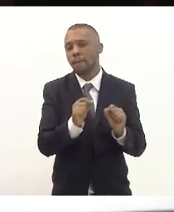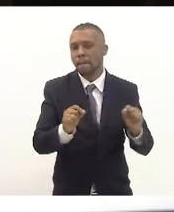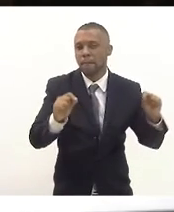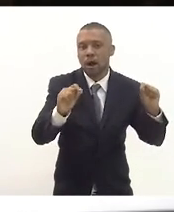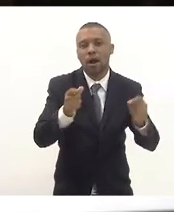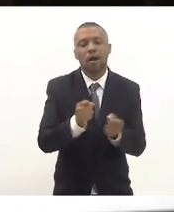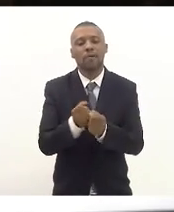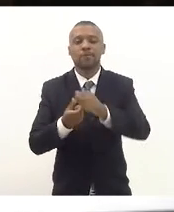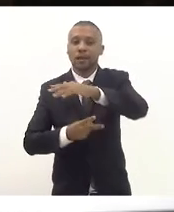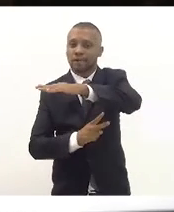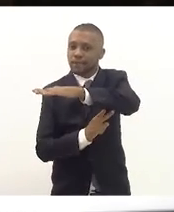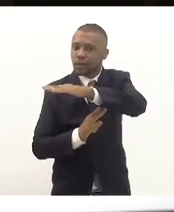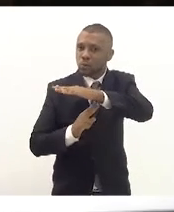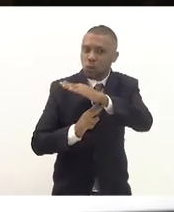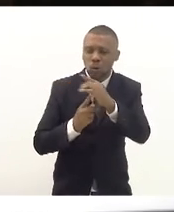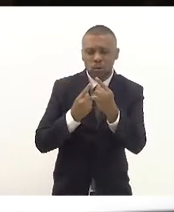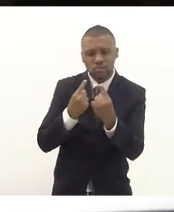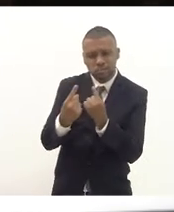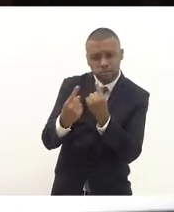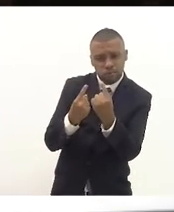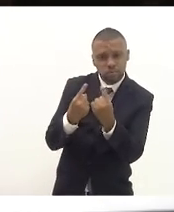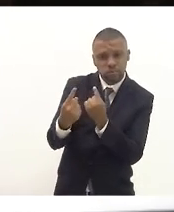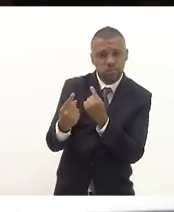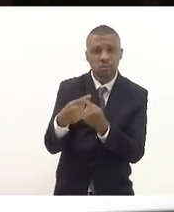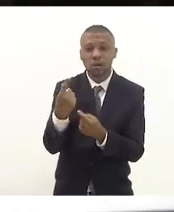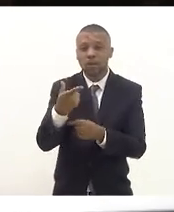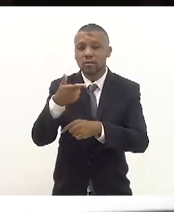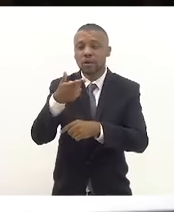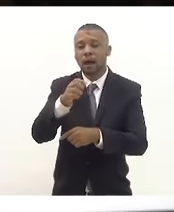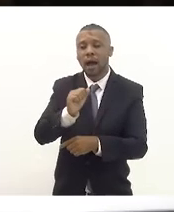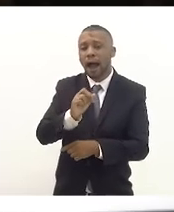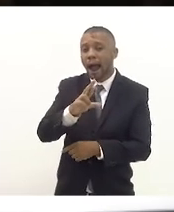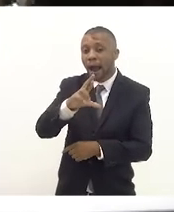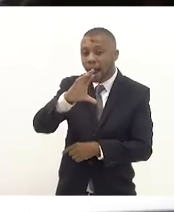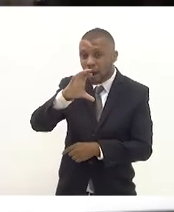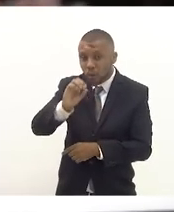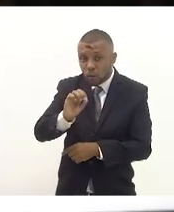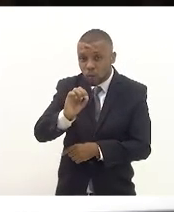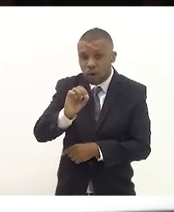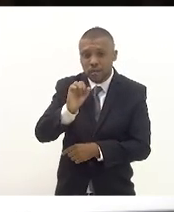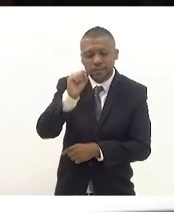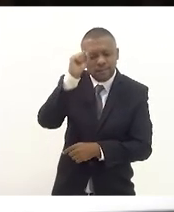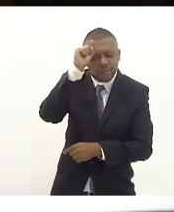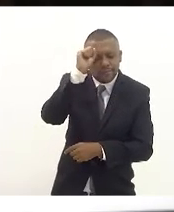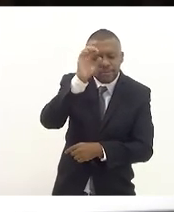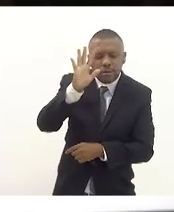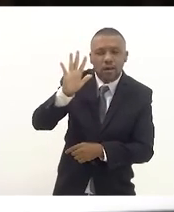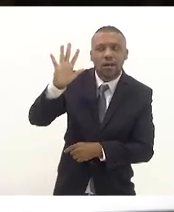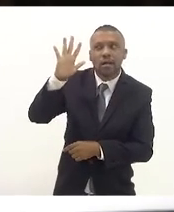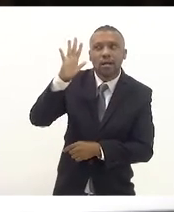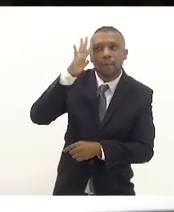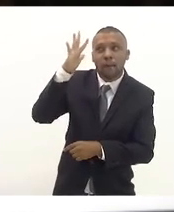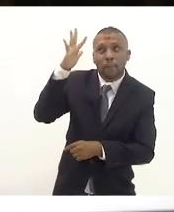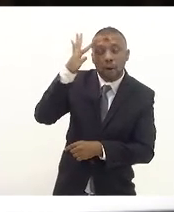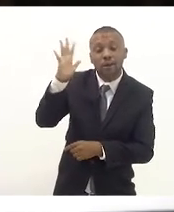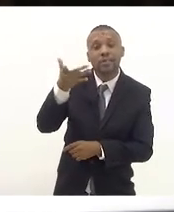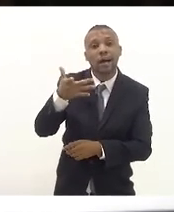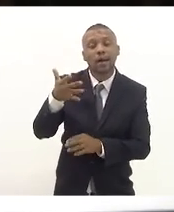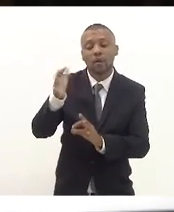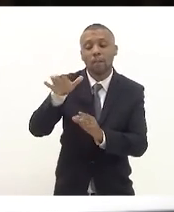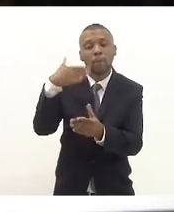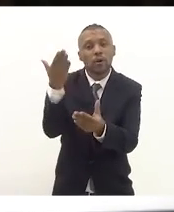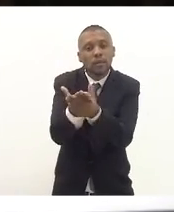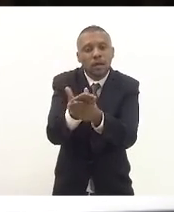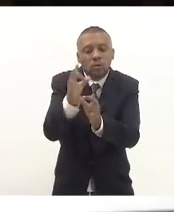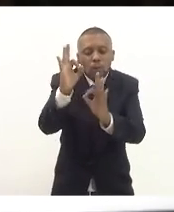novas vias o nosso arquinho Doutor Sílvio que a gente sonhava tudo licitado